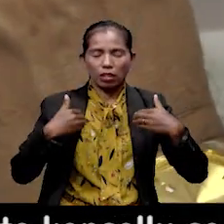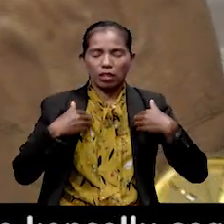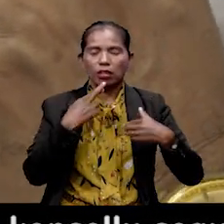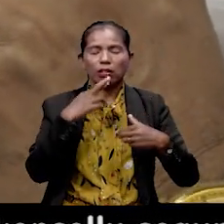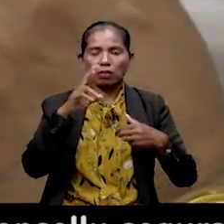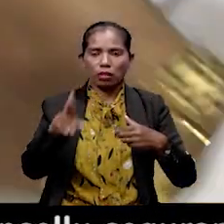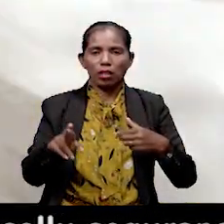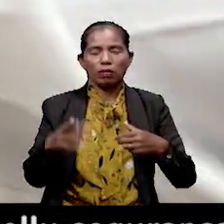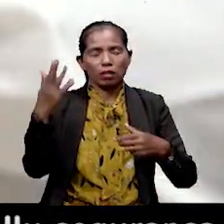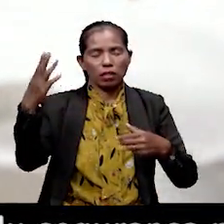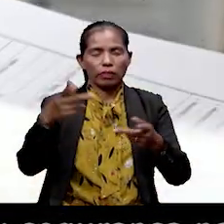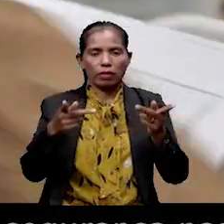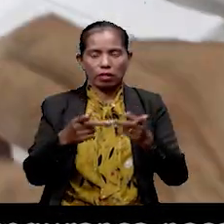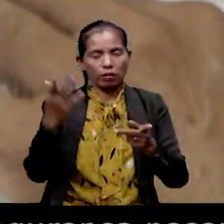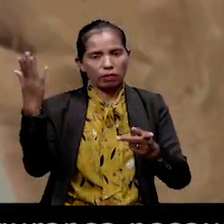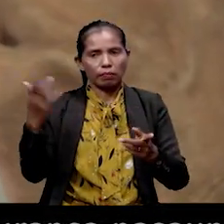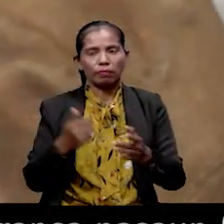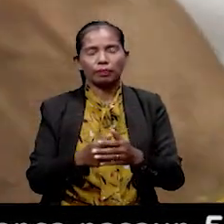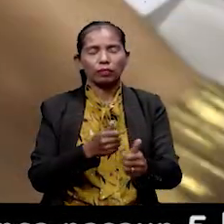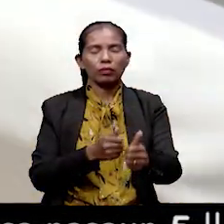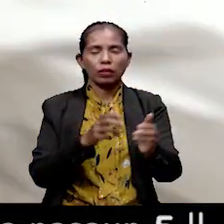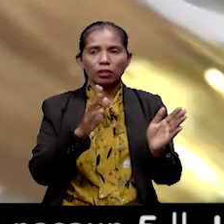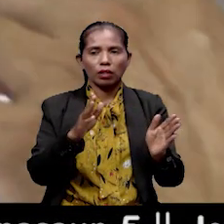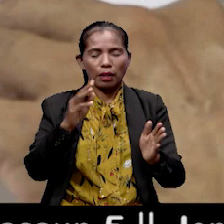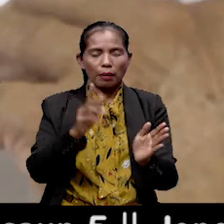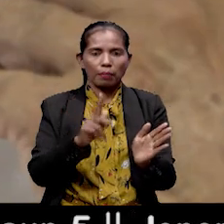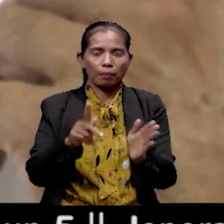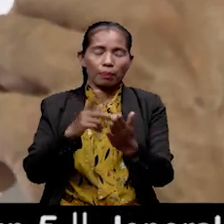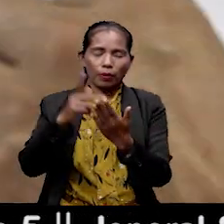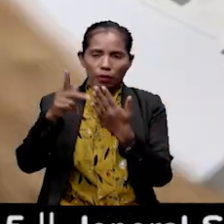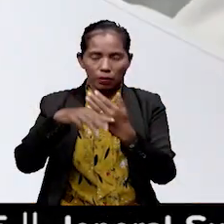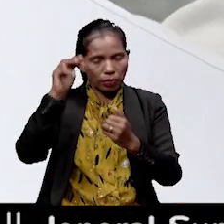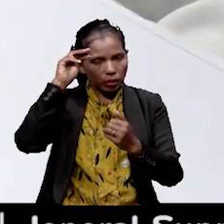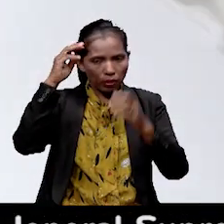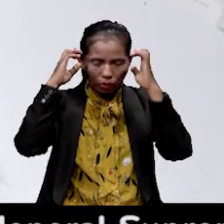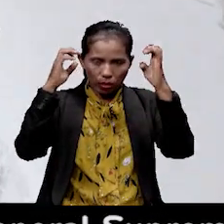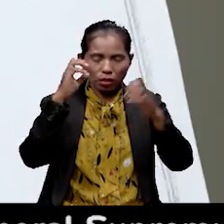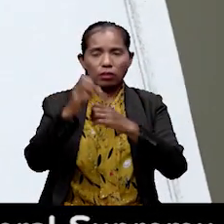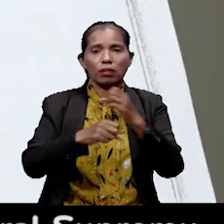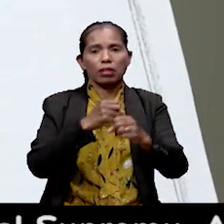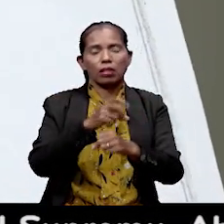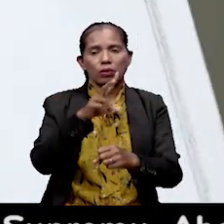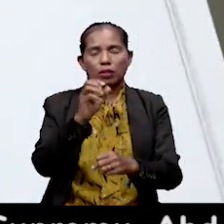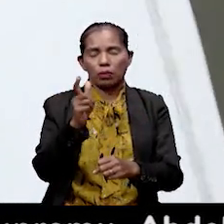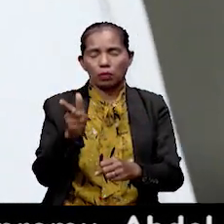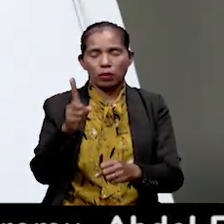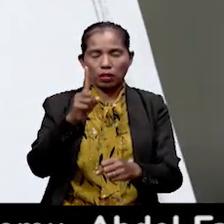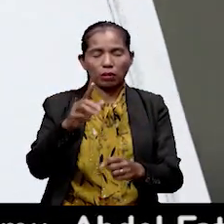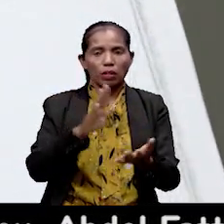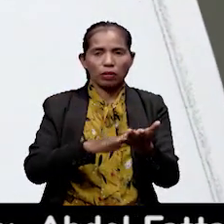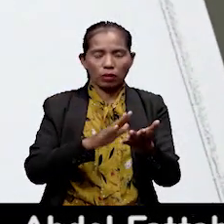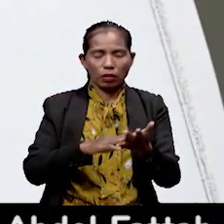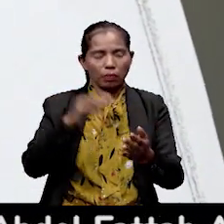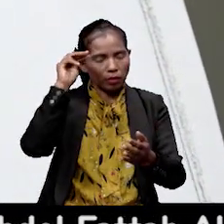base. Tur programa Ministério da Educação, Juventude e no Desporto batina ring rua Ronulsing Ida, escola ser nebe Ministério ato